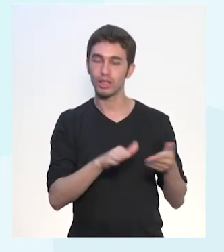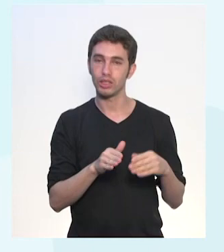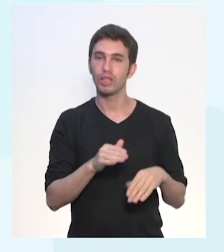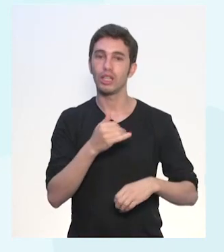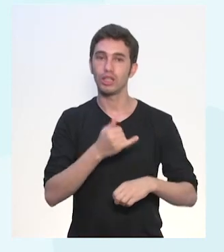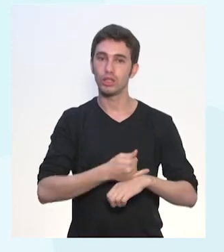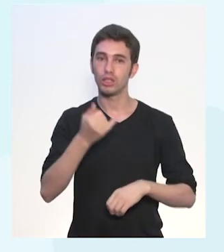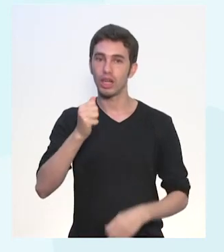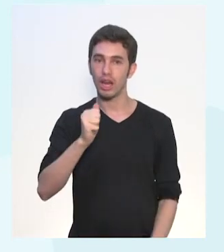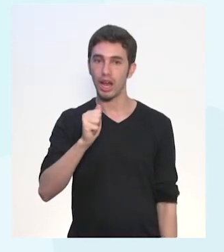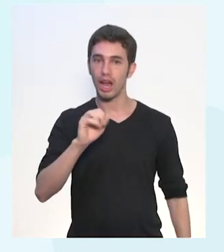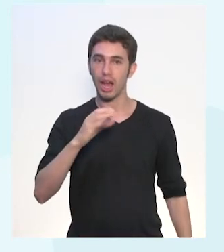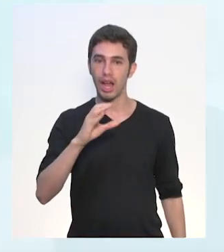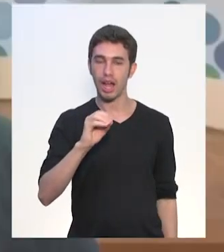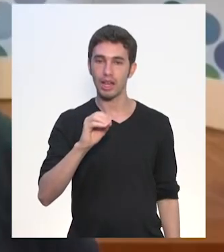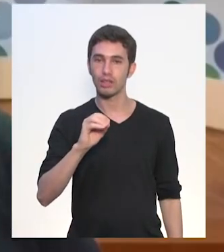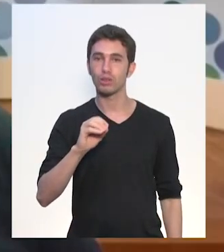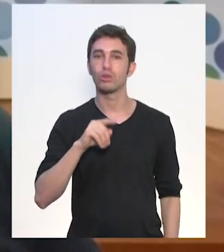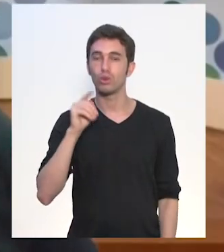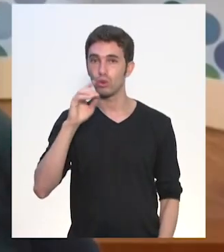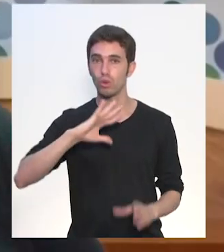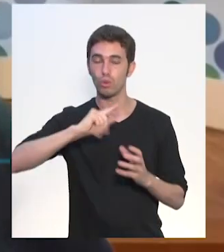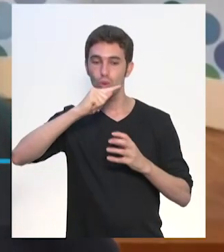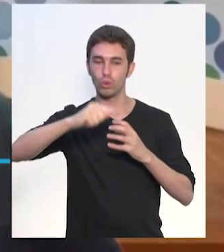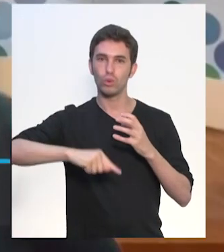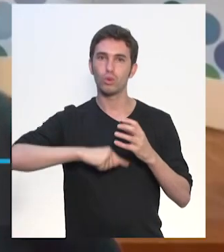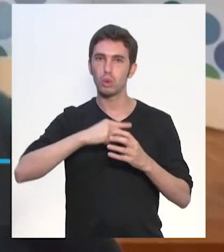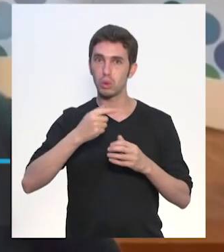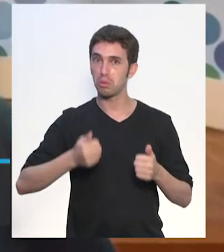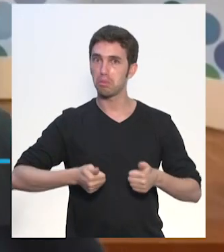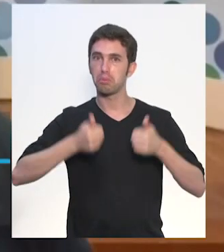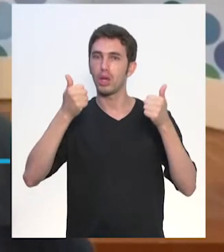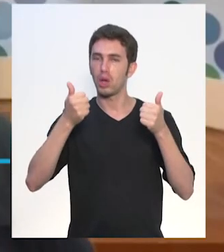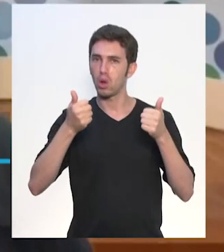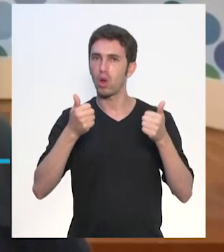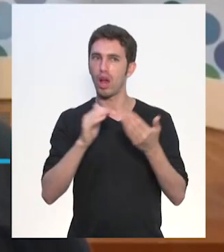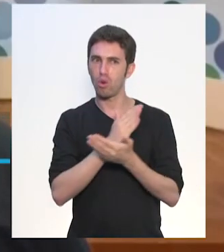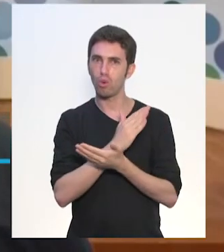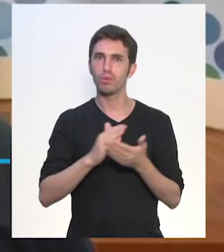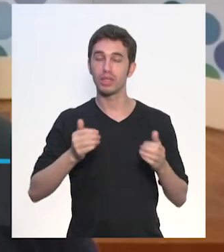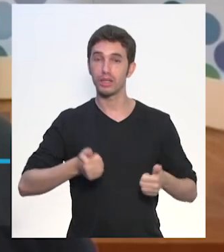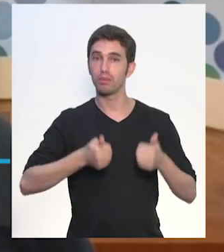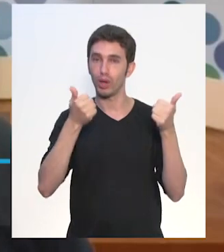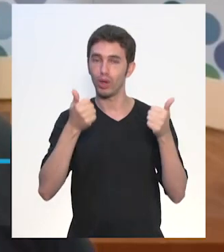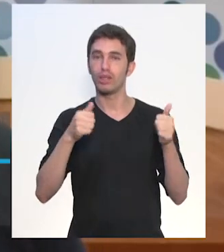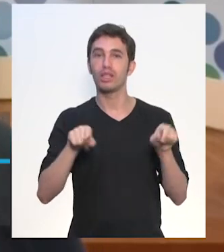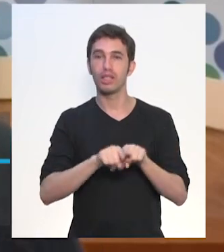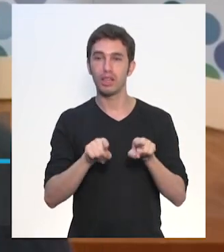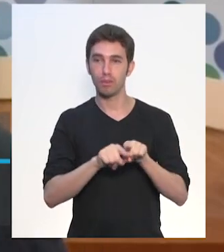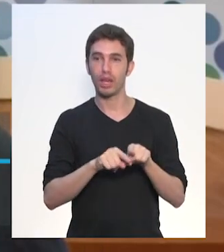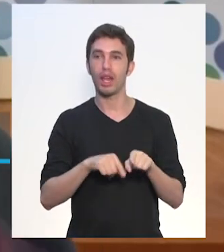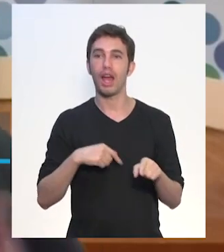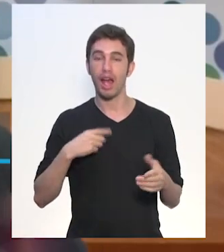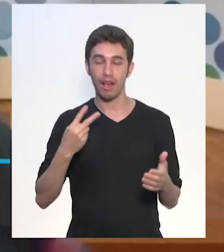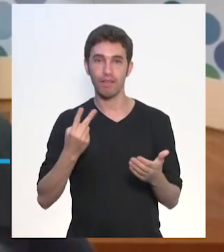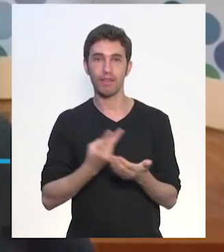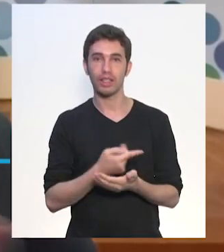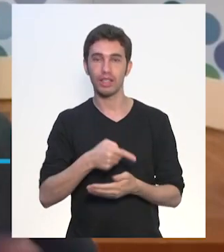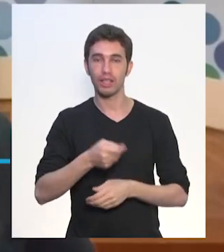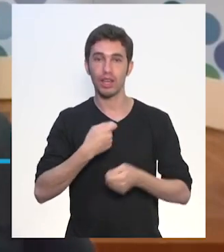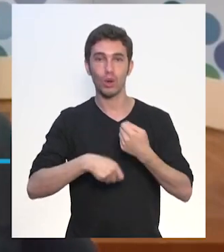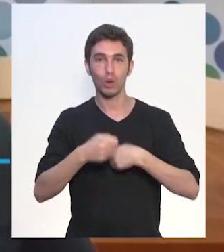uma empresa aí que também chega também para alterar o processo econômico do Brasil. Tem que lembrar que também,